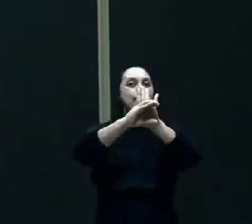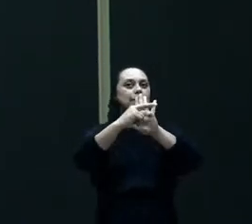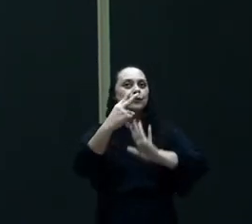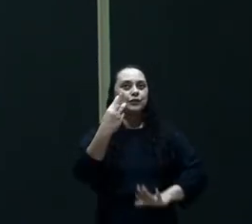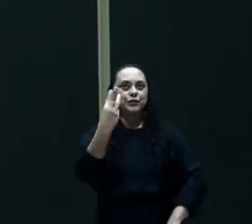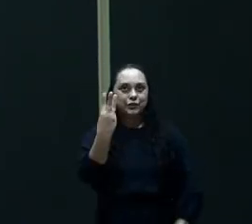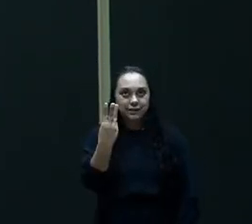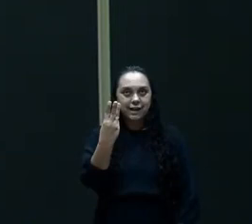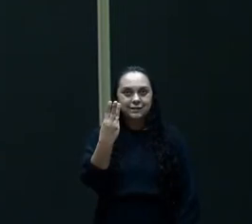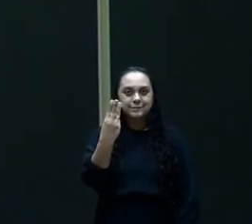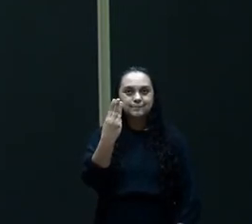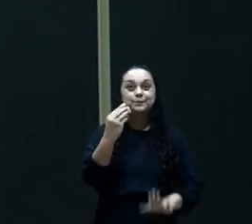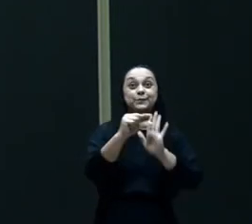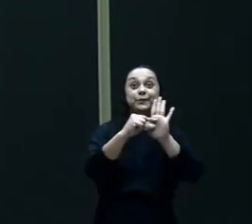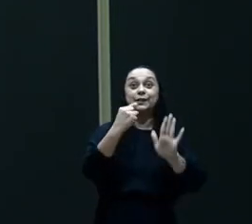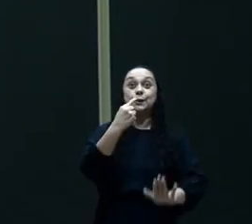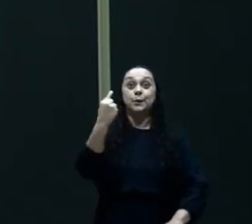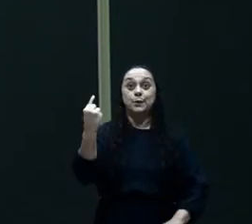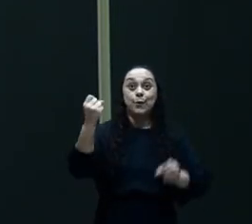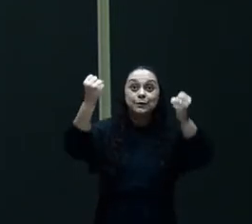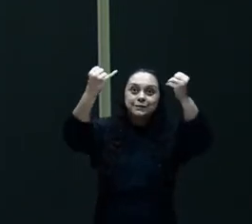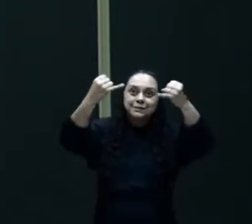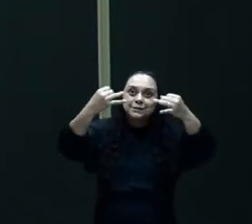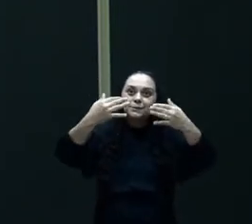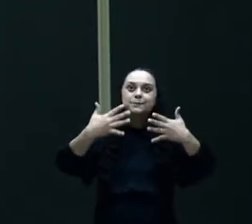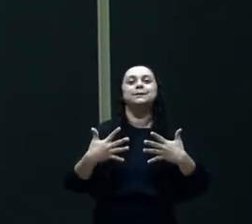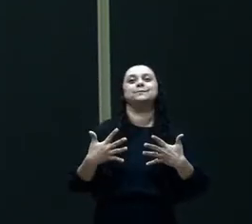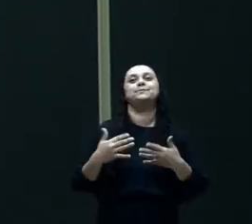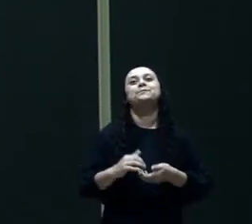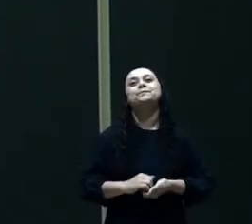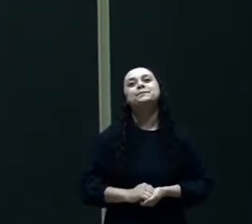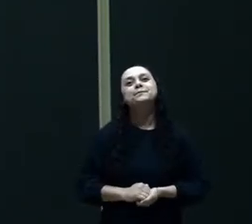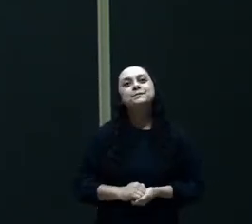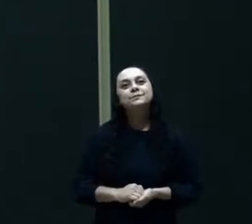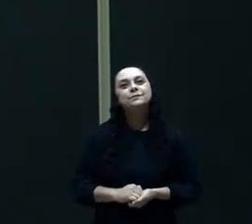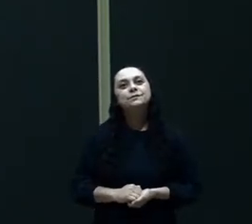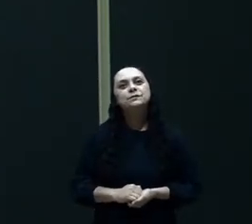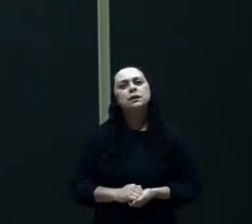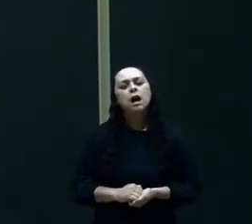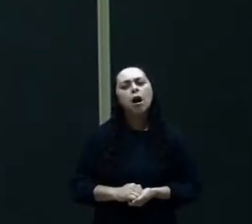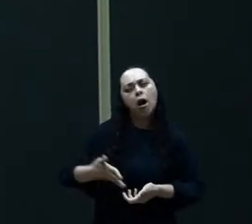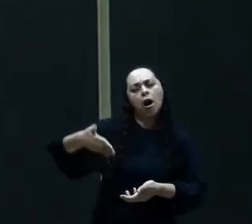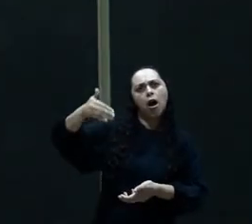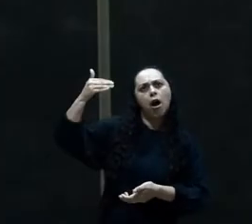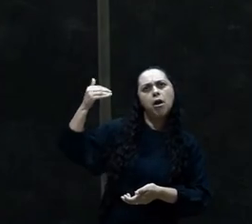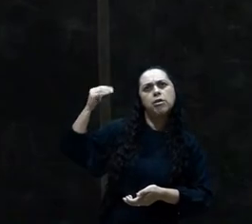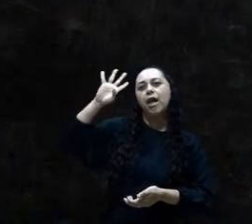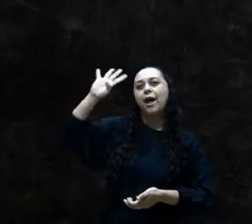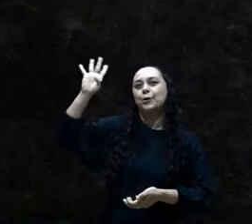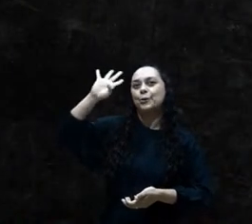versículo de número 11 a palavra de Deus vai dizer da seguinte forma era só um sonho mas agora é